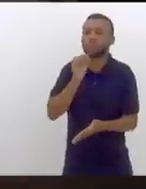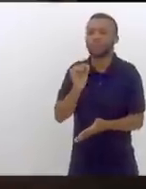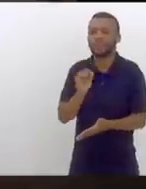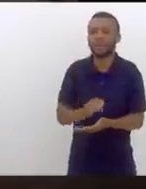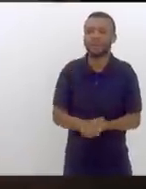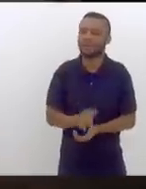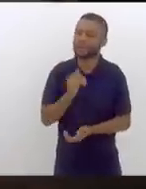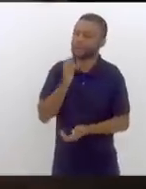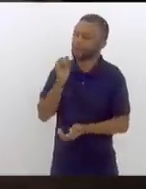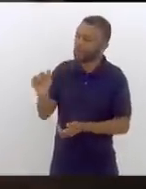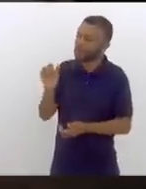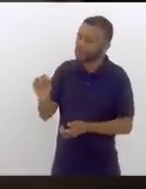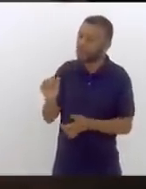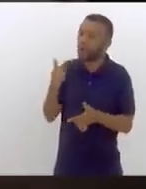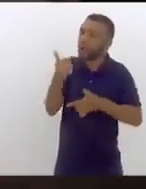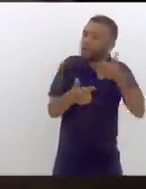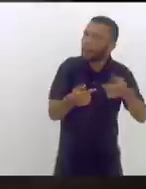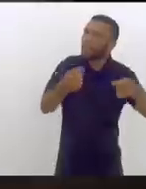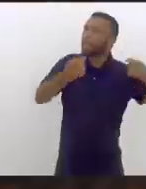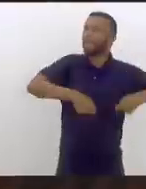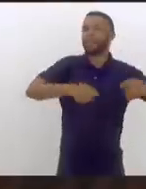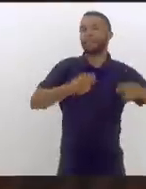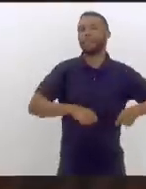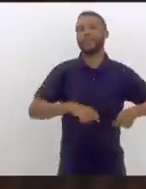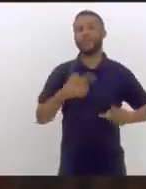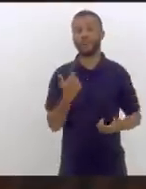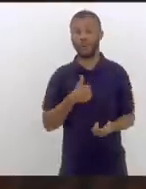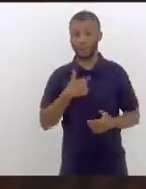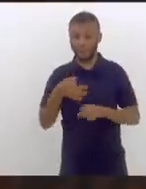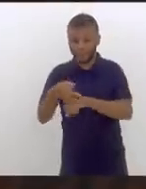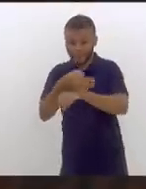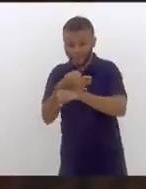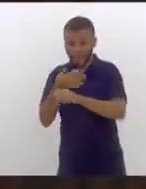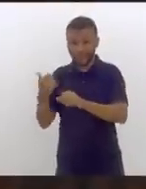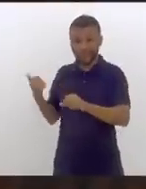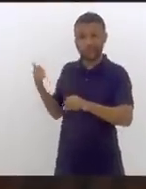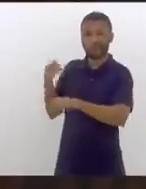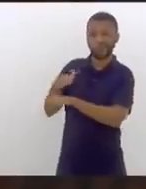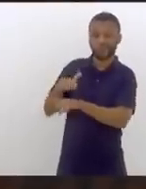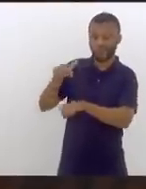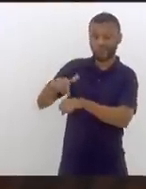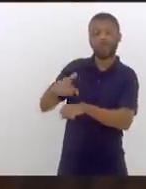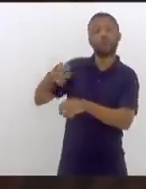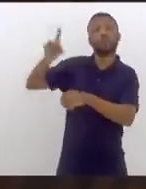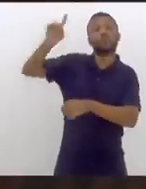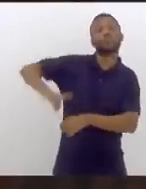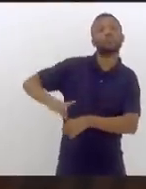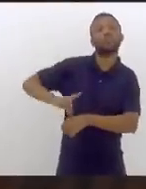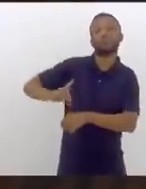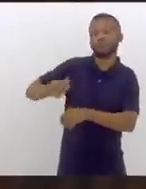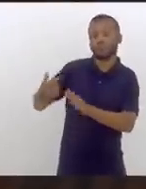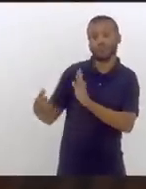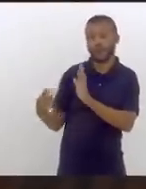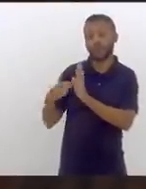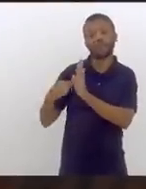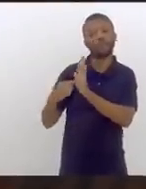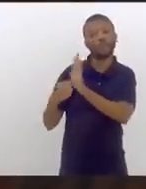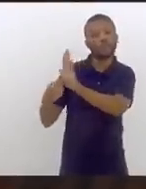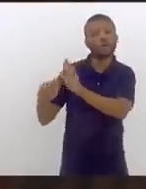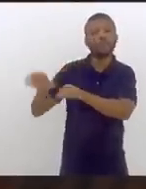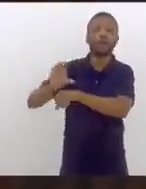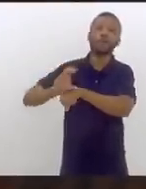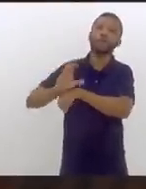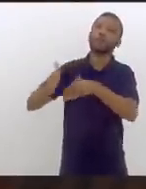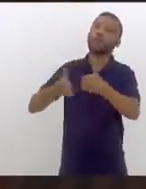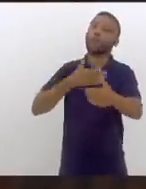falou que era necessidade de serviço e eu não tirei minhas férias que é direito constitucional de qualquer trabalhador e é por isso que nós temos